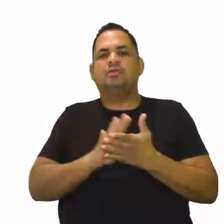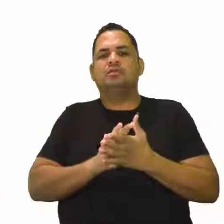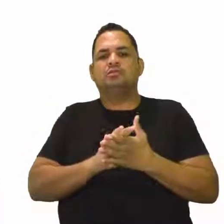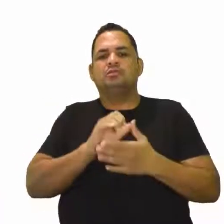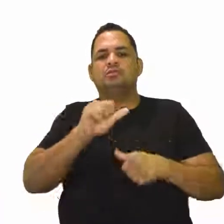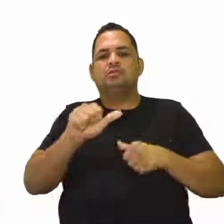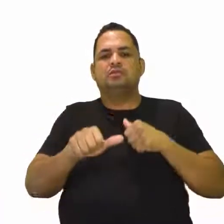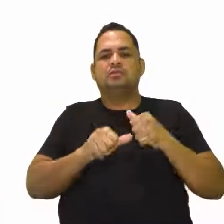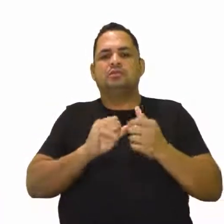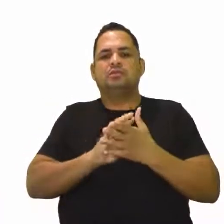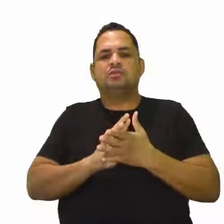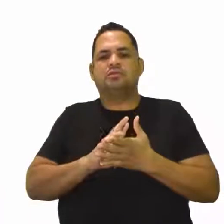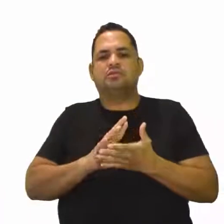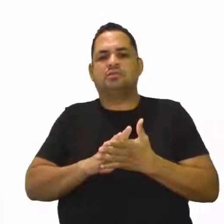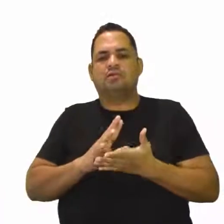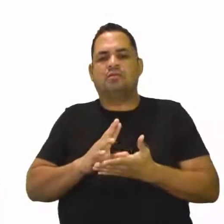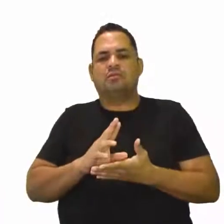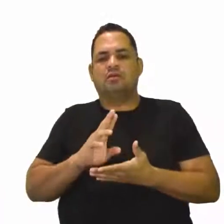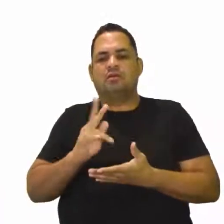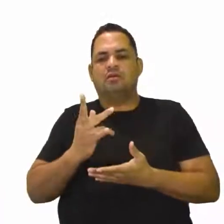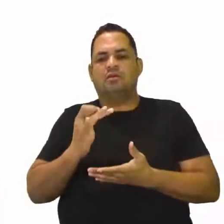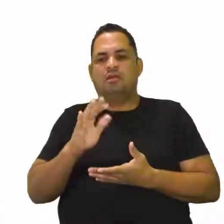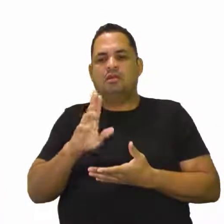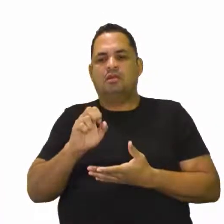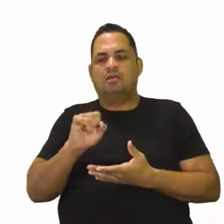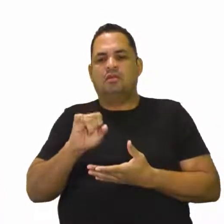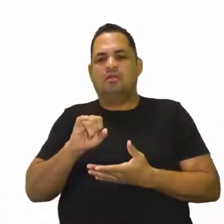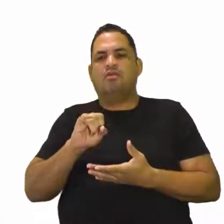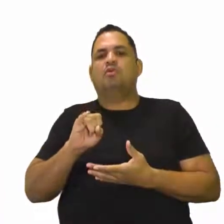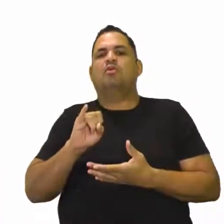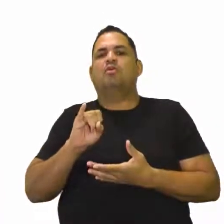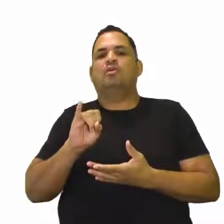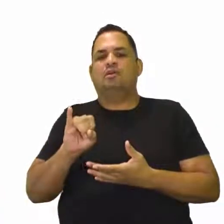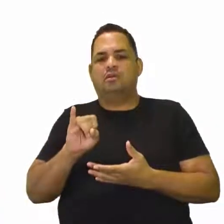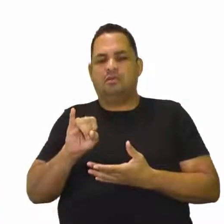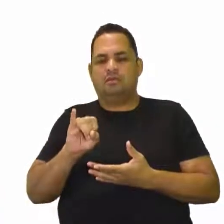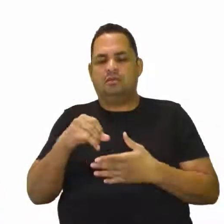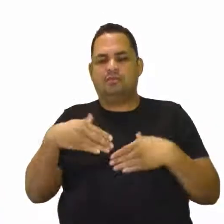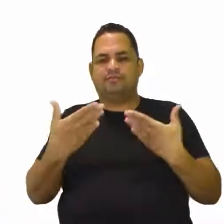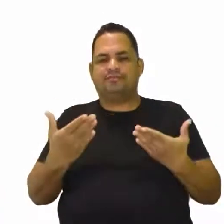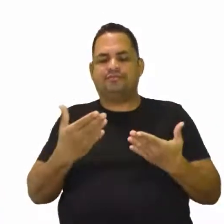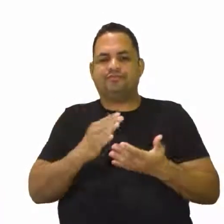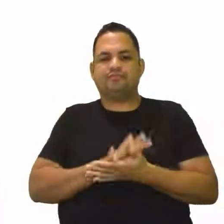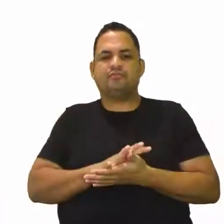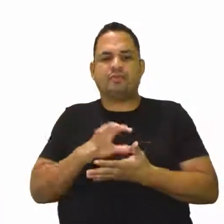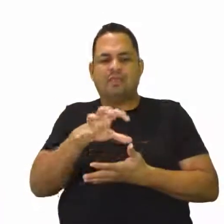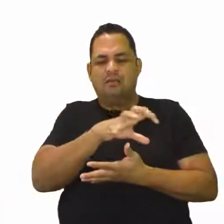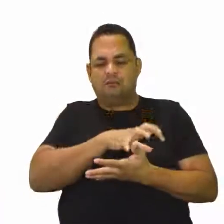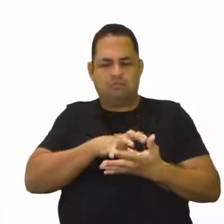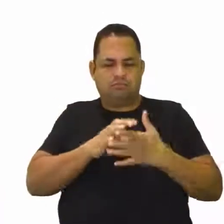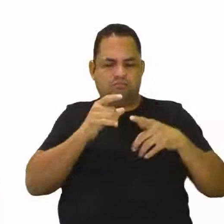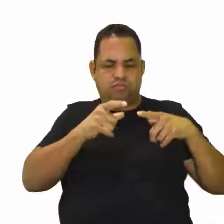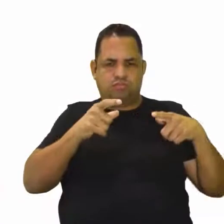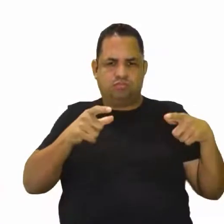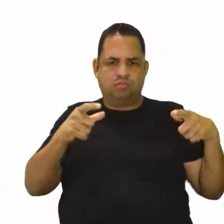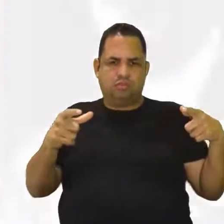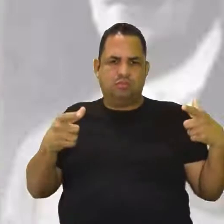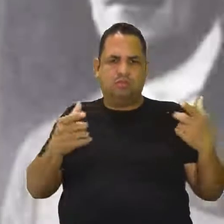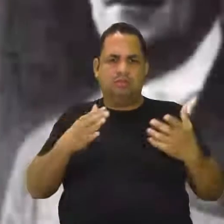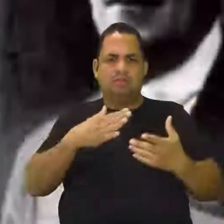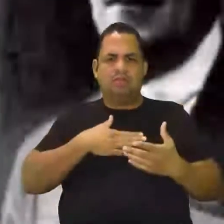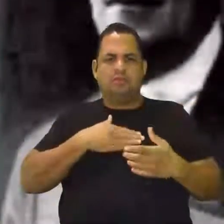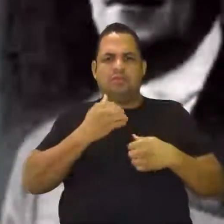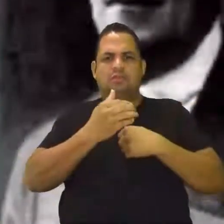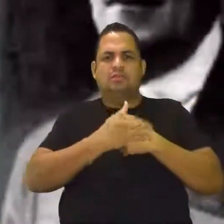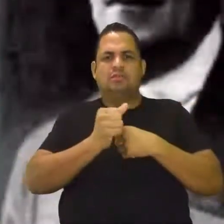um grande herói. O clima da revolta vai se intensificar. Meus queridos alunos, tudo